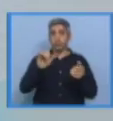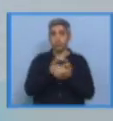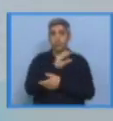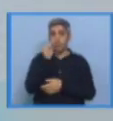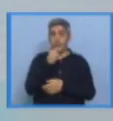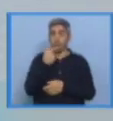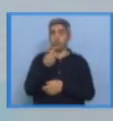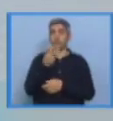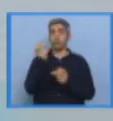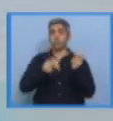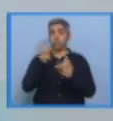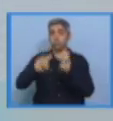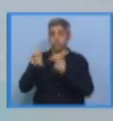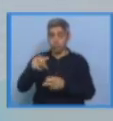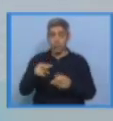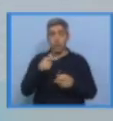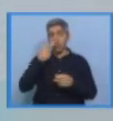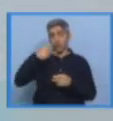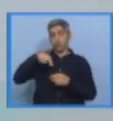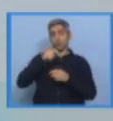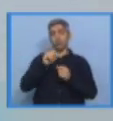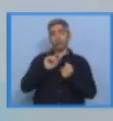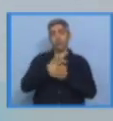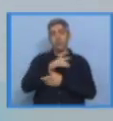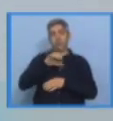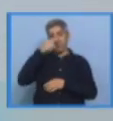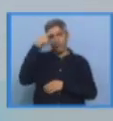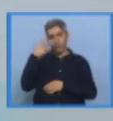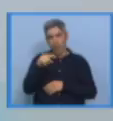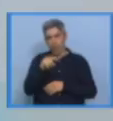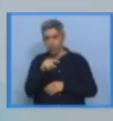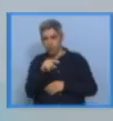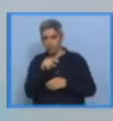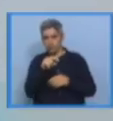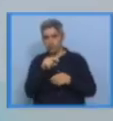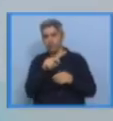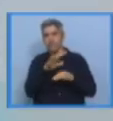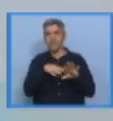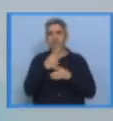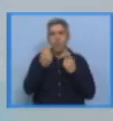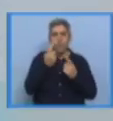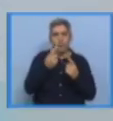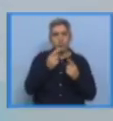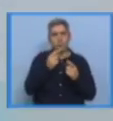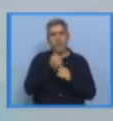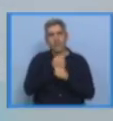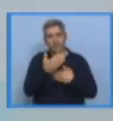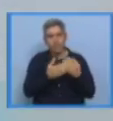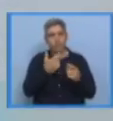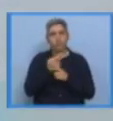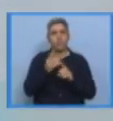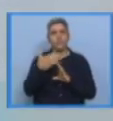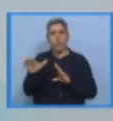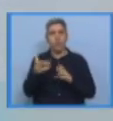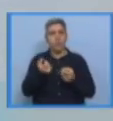notícias falsas, e onde os jornalistas tradicionais terão mais dificuldade em agir de forma muito ativa, porque estão fora